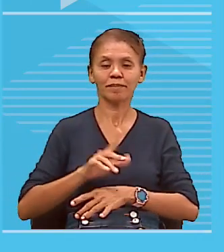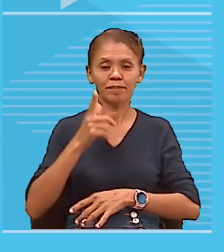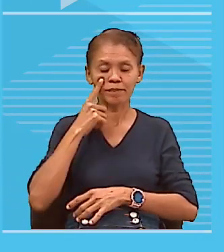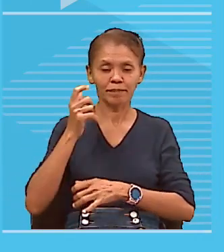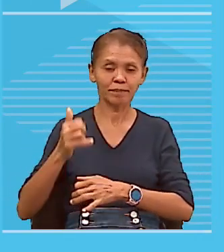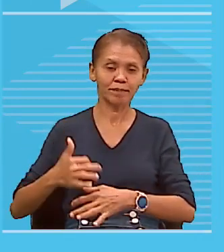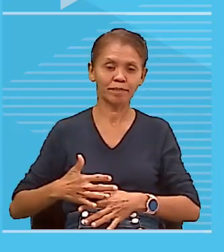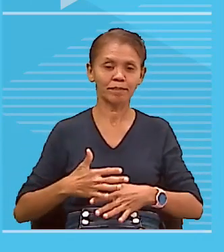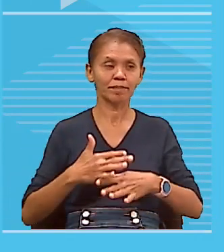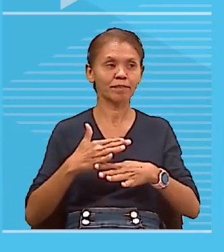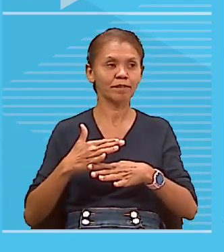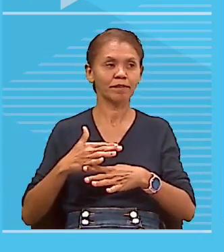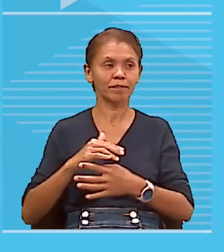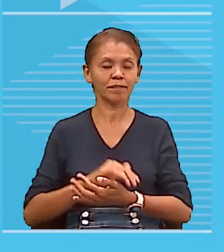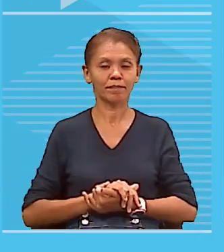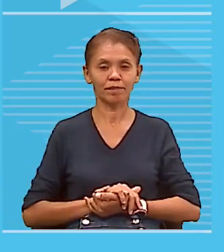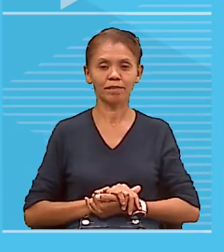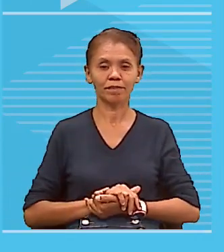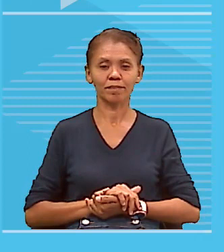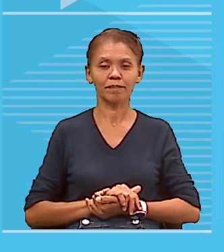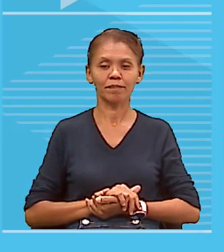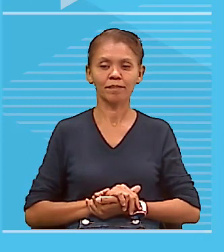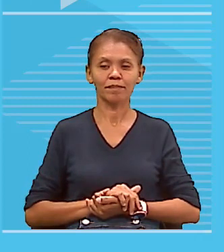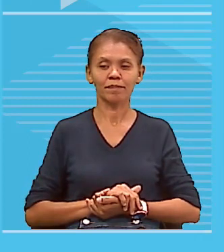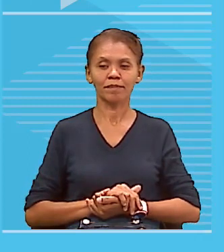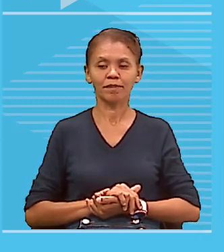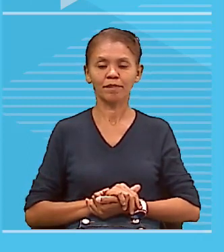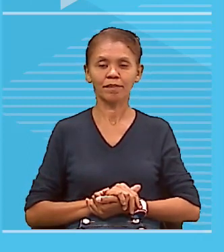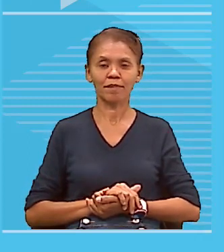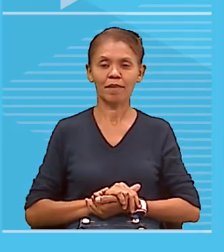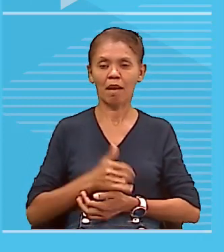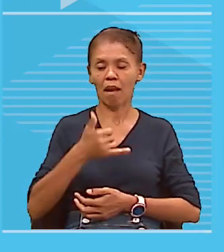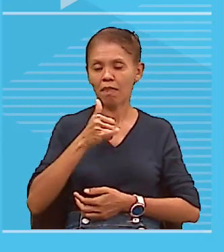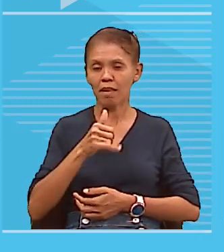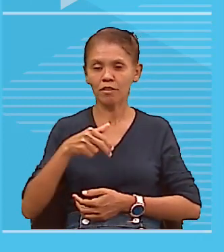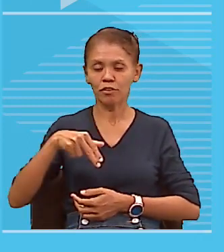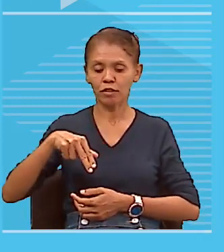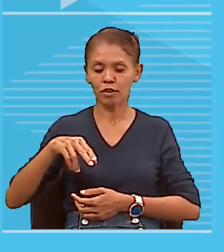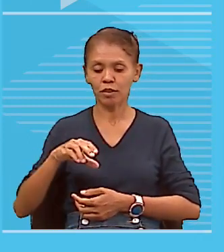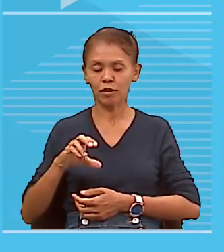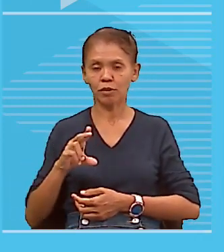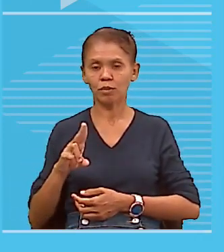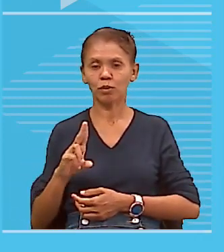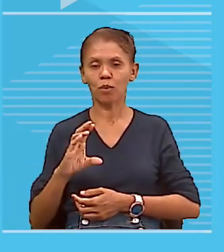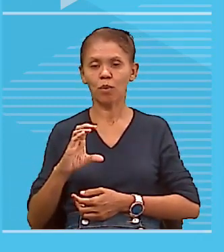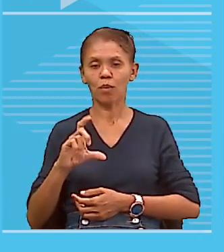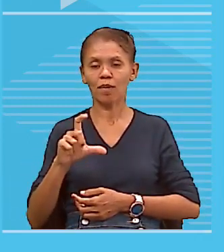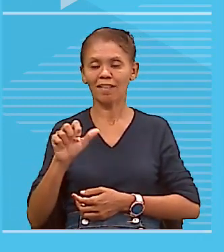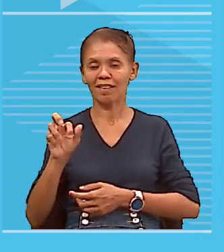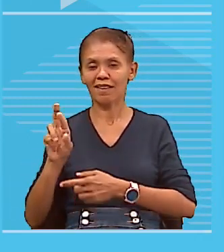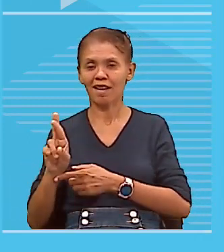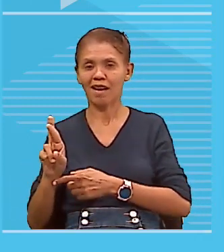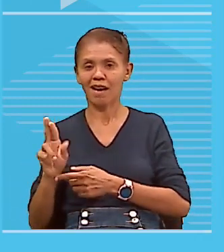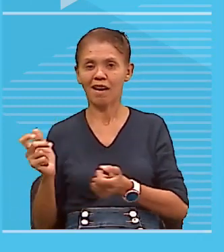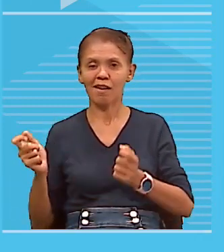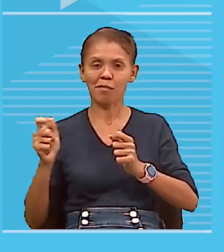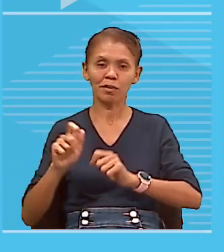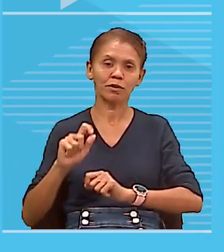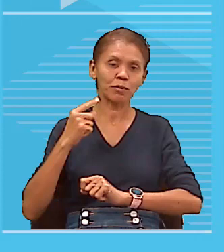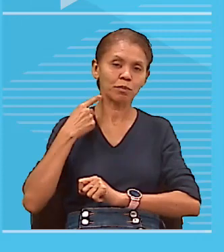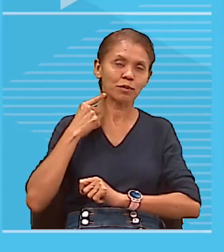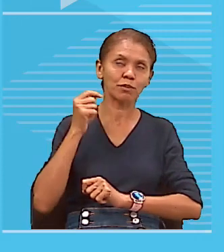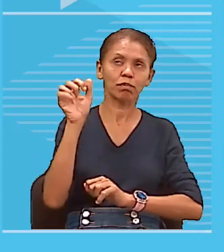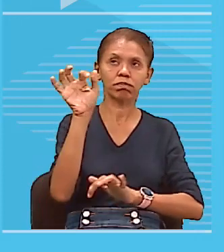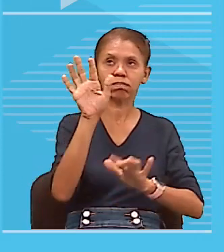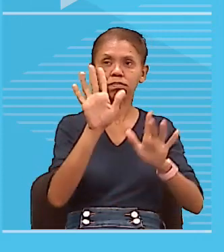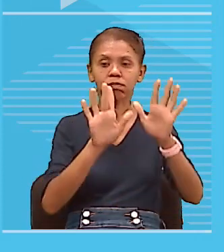Professora, a energia nuclear pode poluir o ar também? Sim, Jack, nos acidentes nucleares a gente vê isso, né? Toda